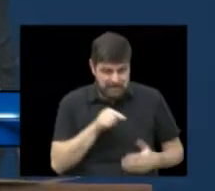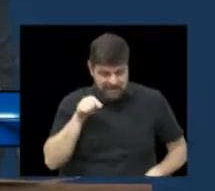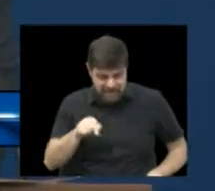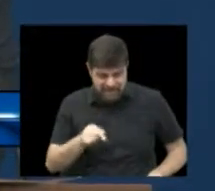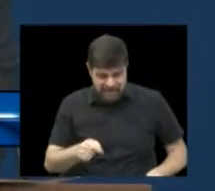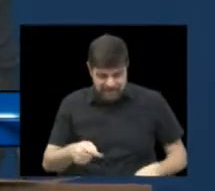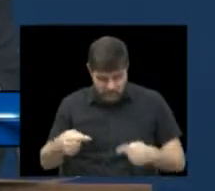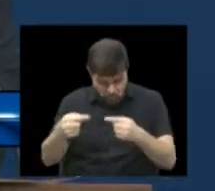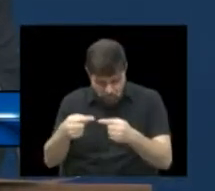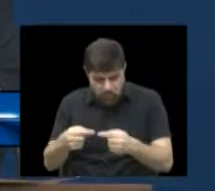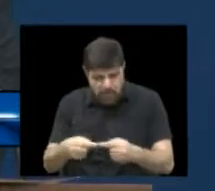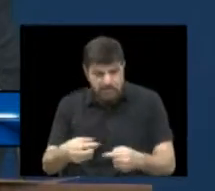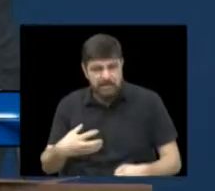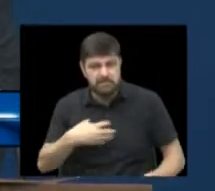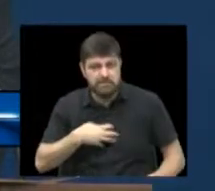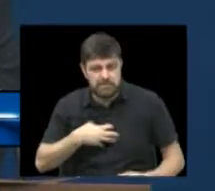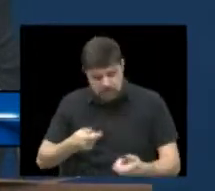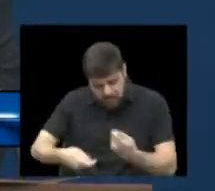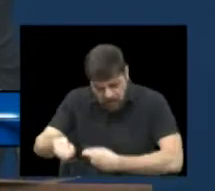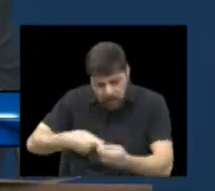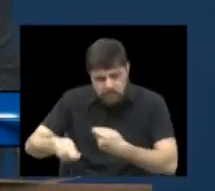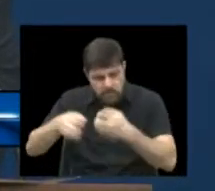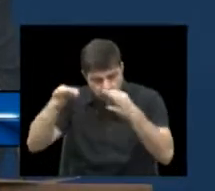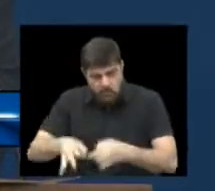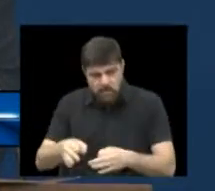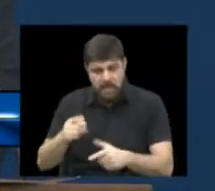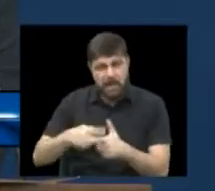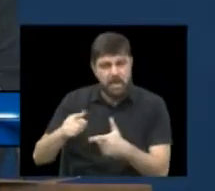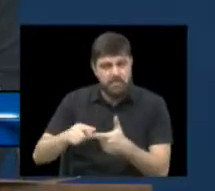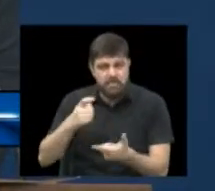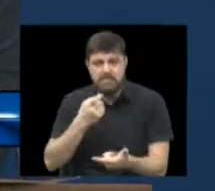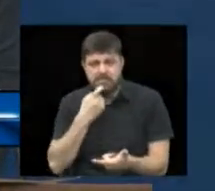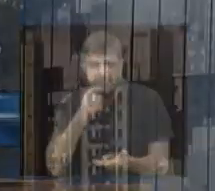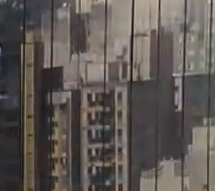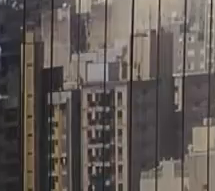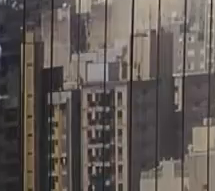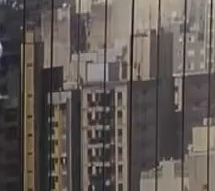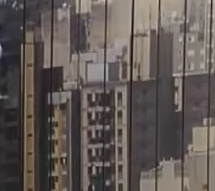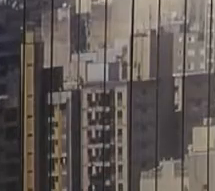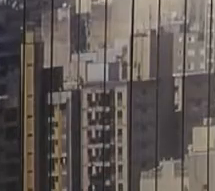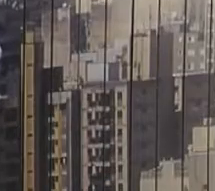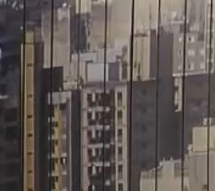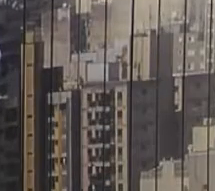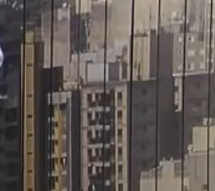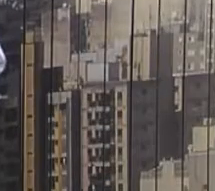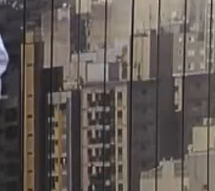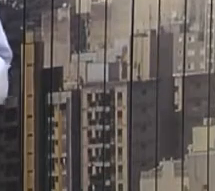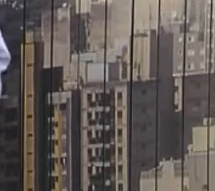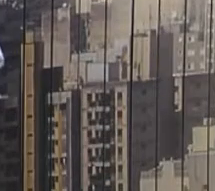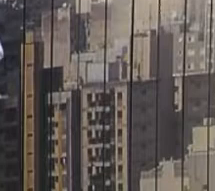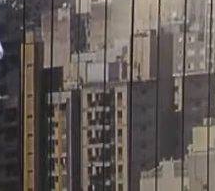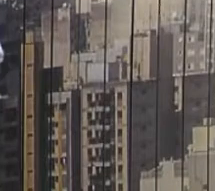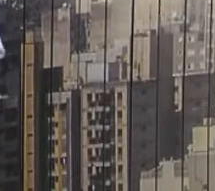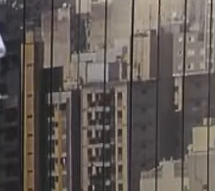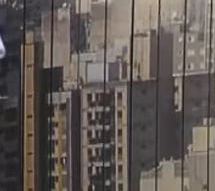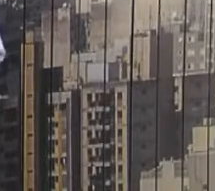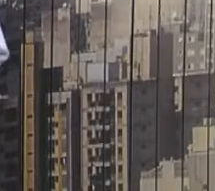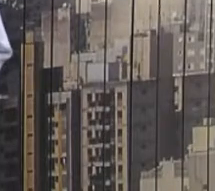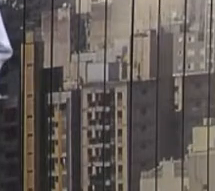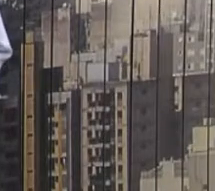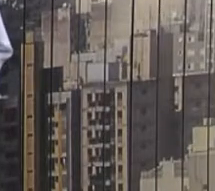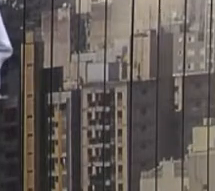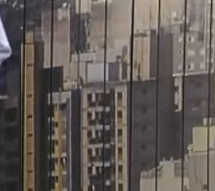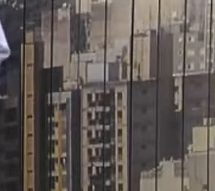Mariana, de administrar, de realmente resolver os problemas das regiões. Vamos falar sobre emprego agora? O